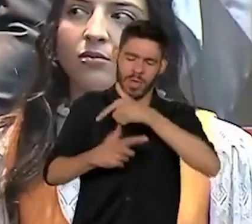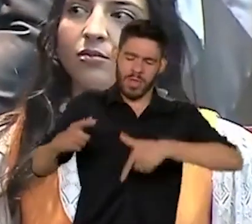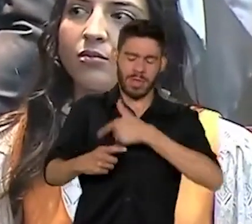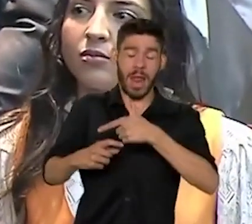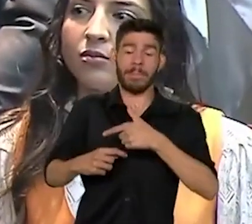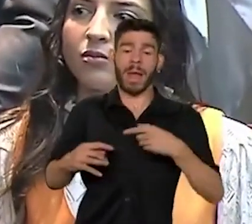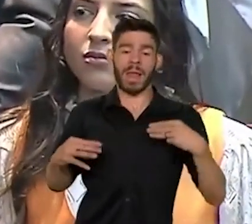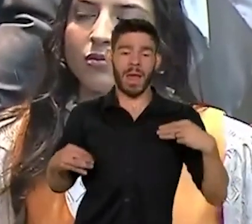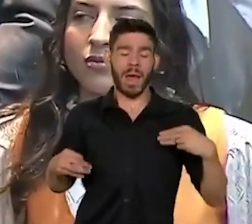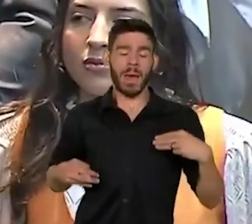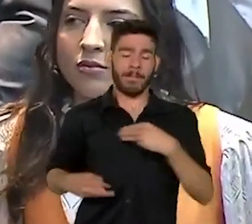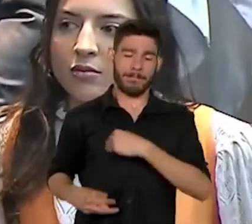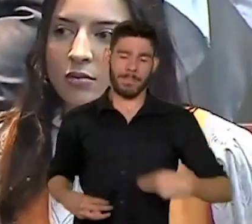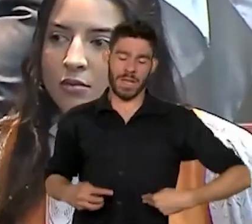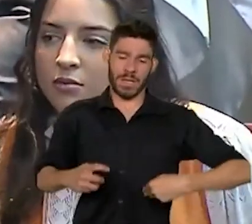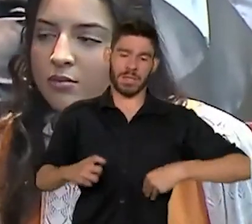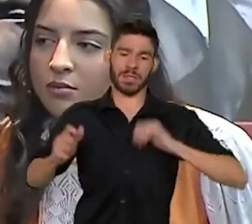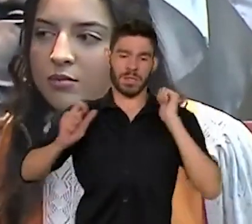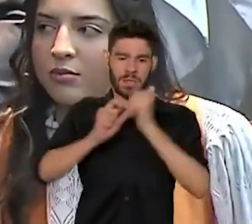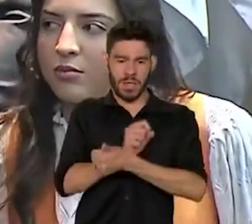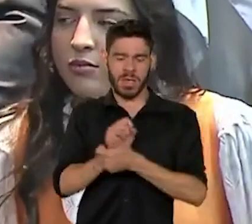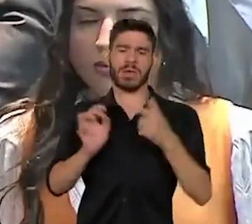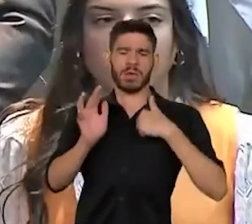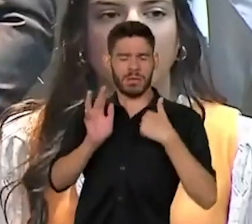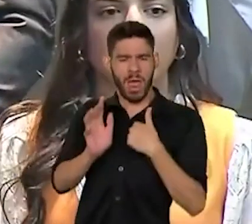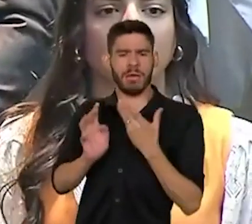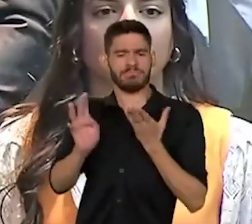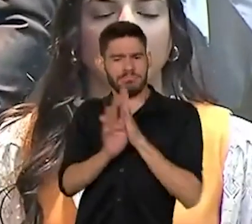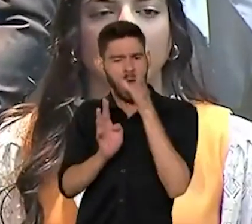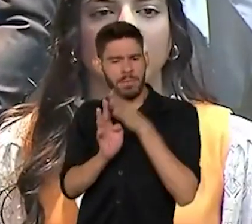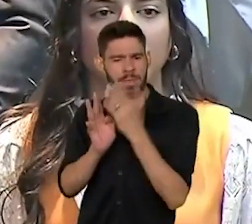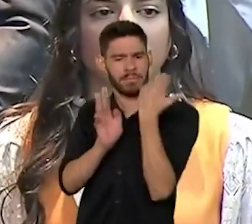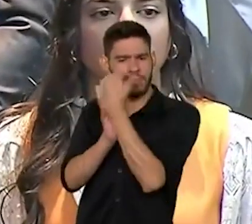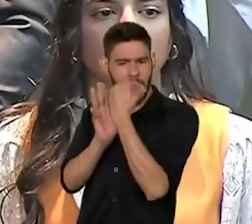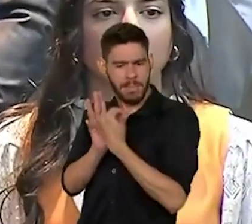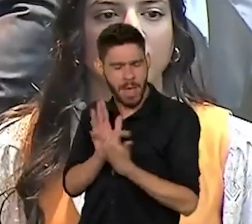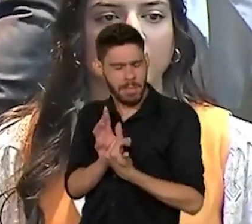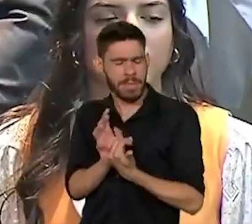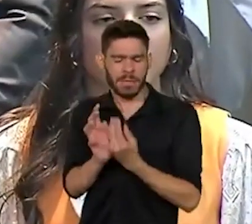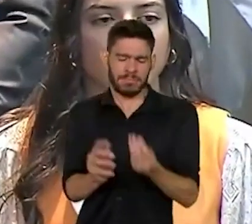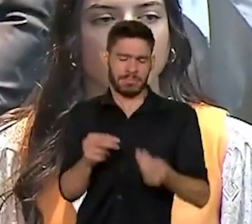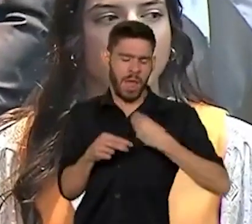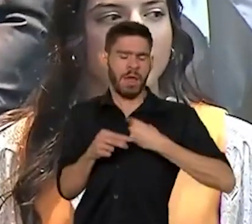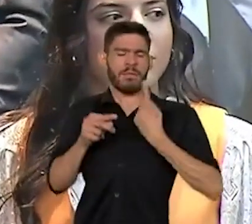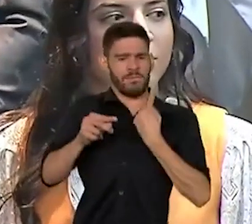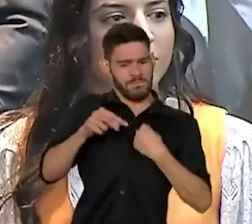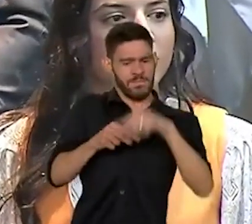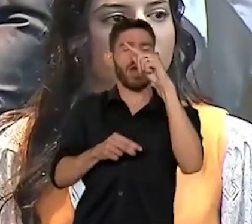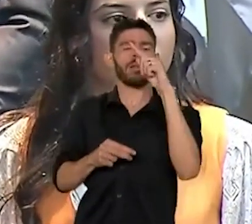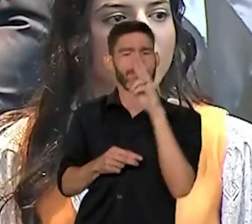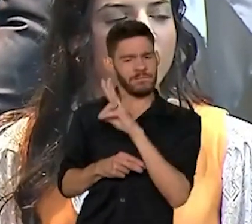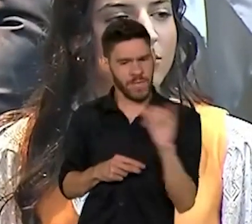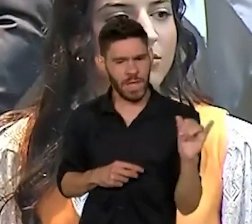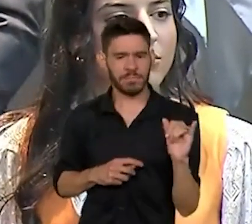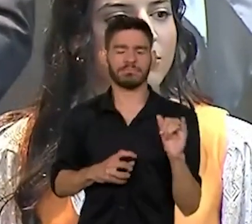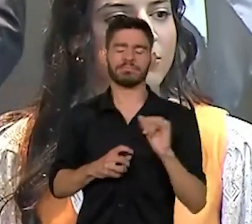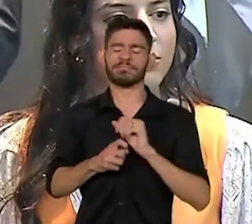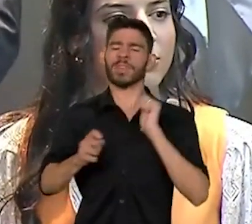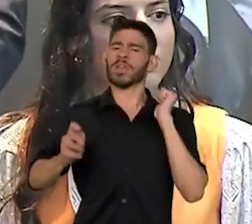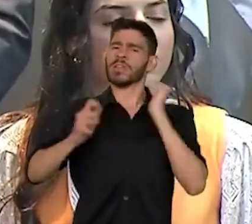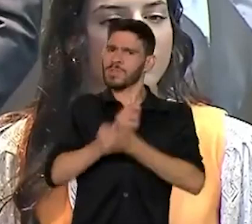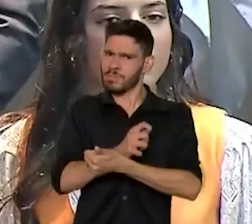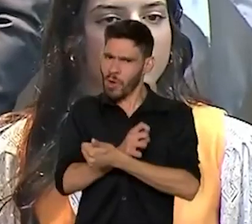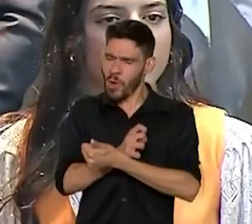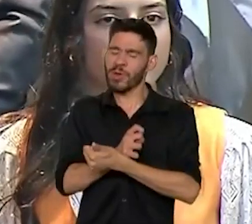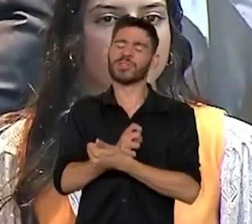esporte. Guiados pelas orientações recebidas pelo presidente da República, iremos avançar e impulsionar o esporte